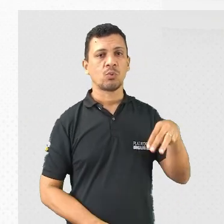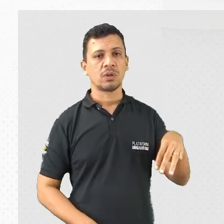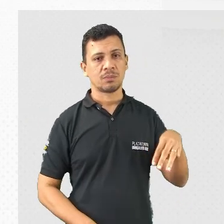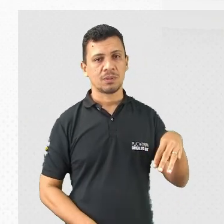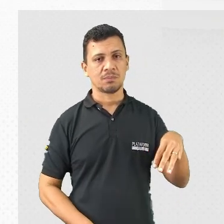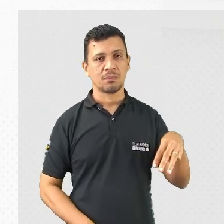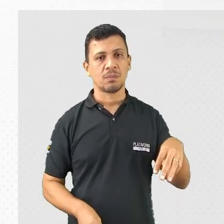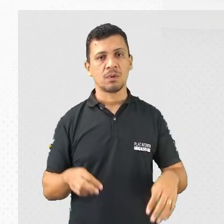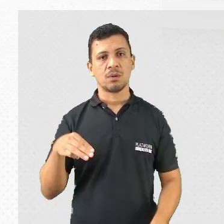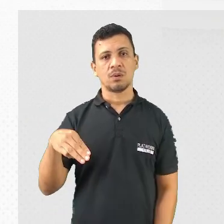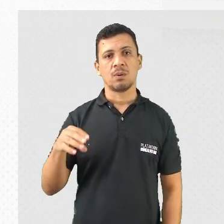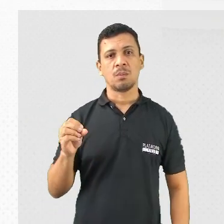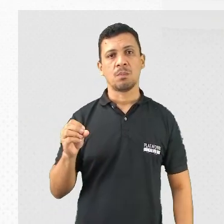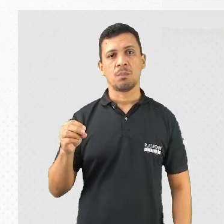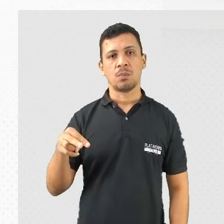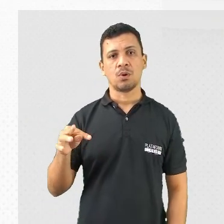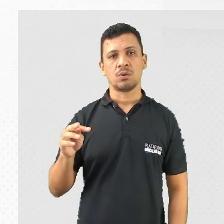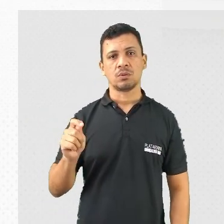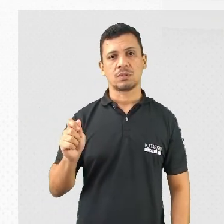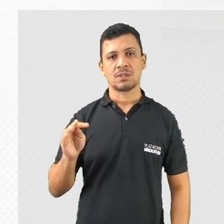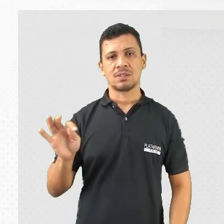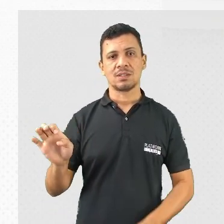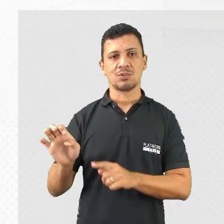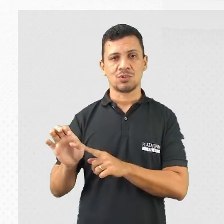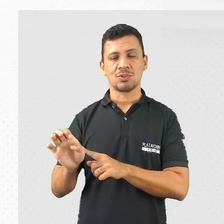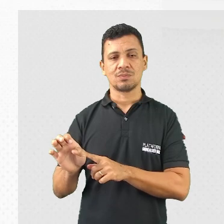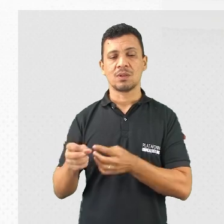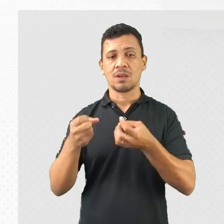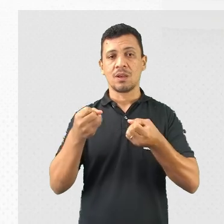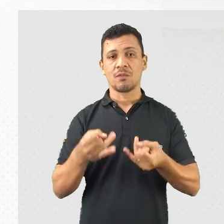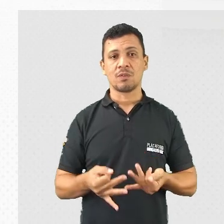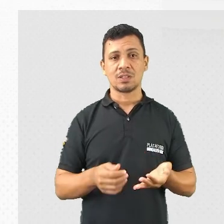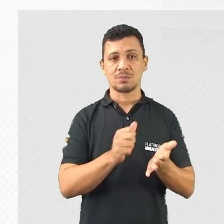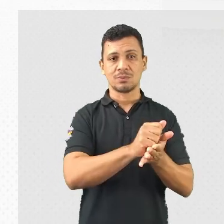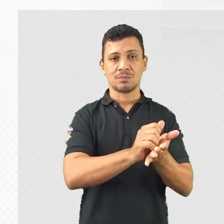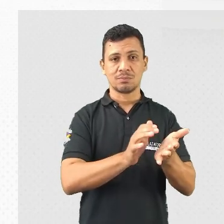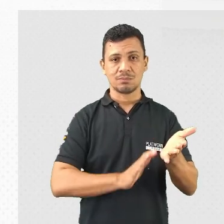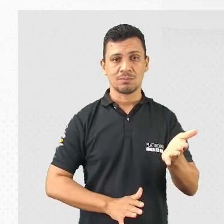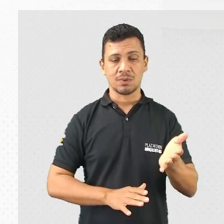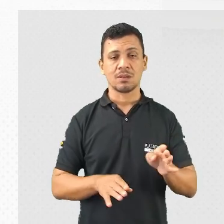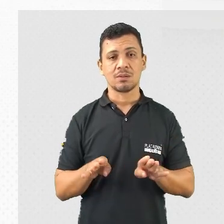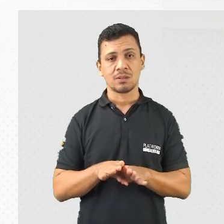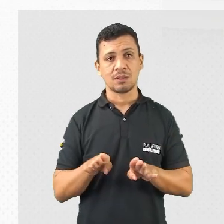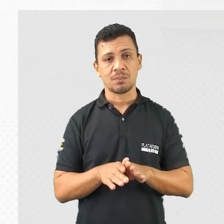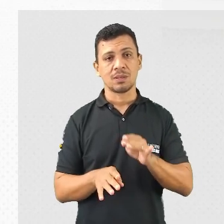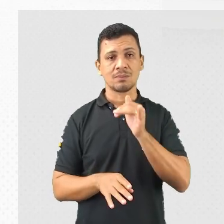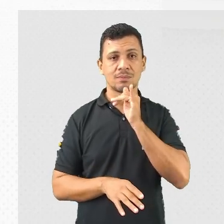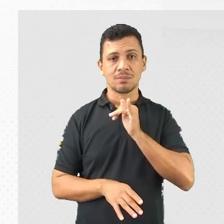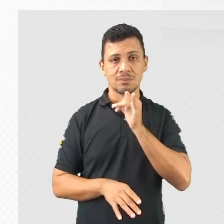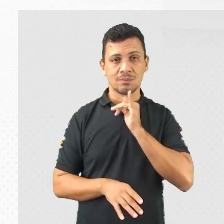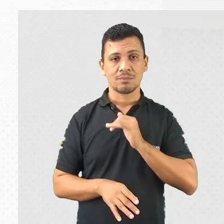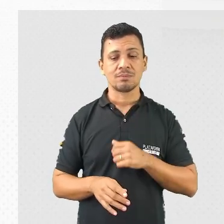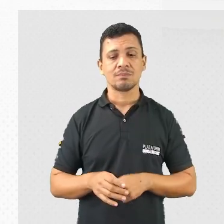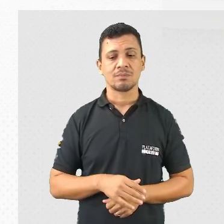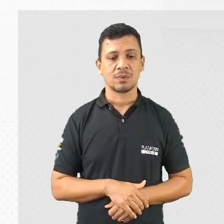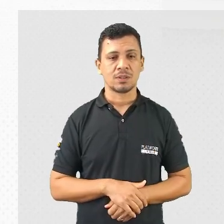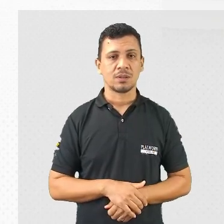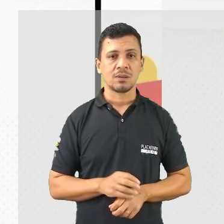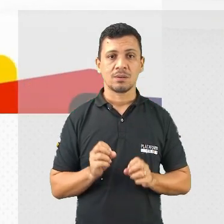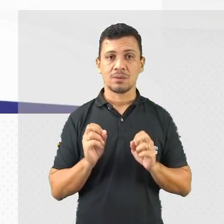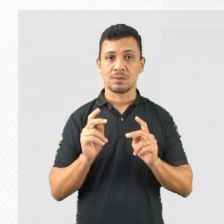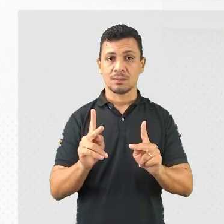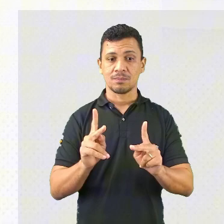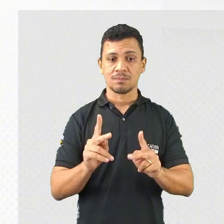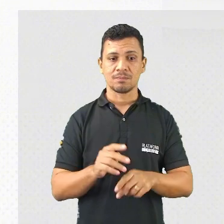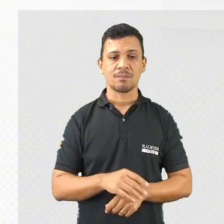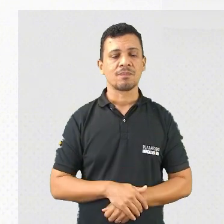um pouco aí com essa fórmula em exercícios, em situações problema, tá? Entendido?